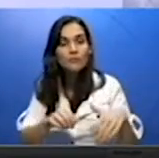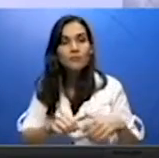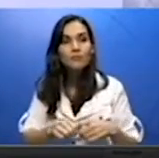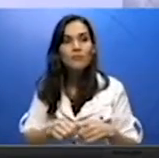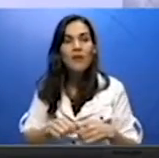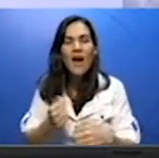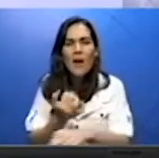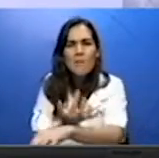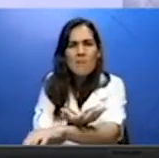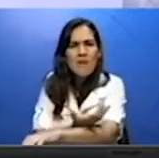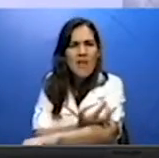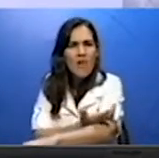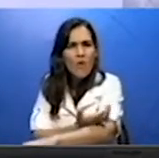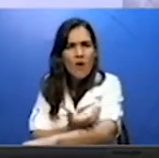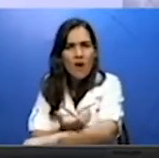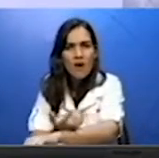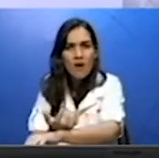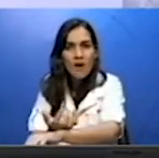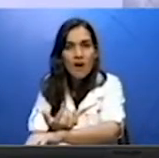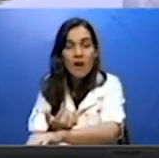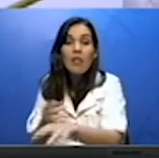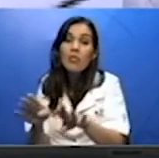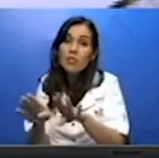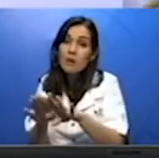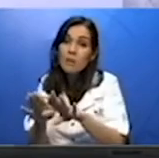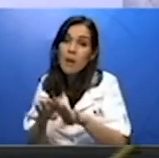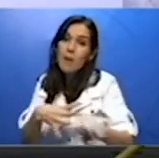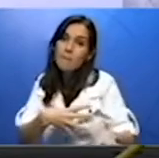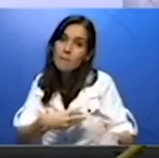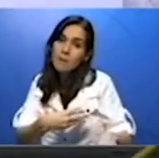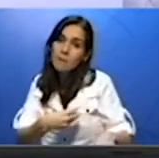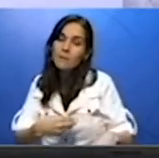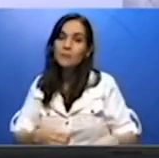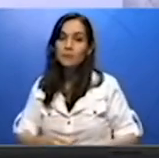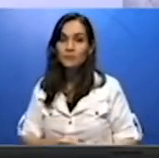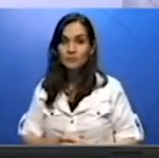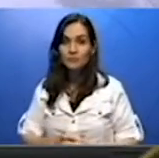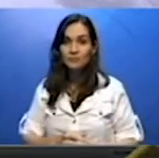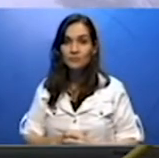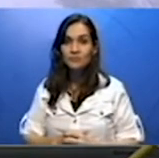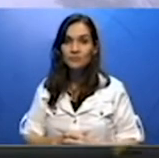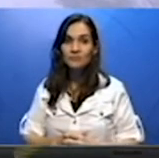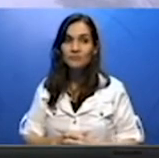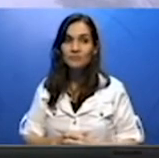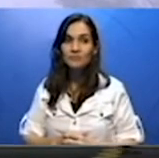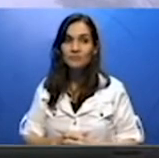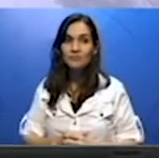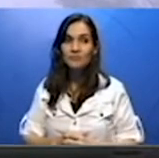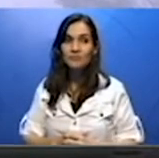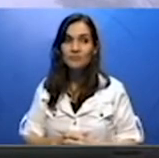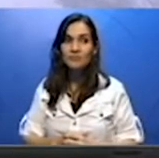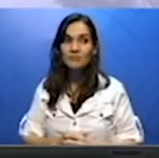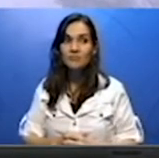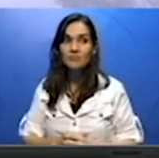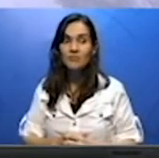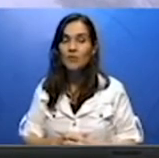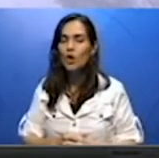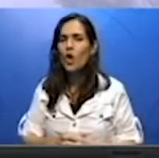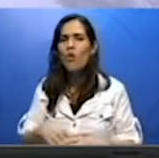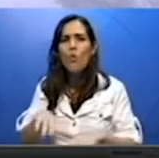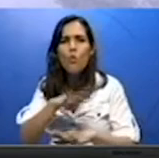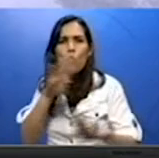presença de pêlos e glândulas mamárias que possibilitou o surgimento dos mamíferos Dragon Ball a